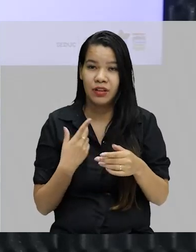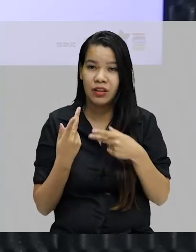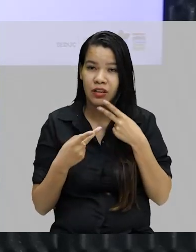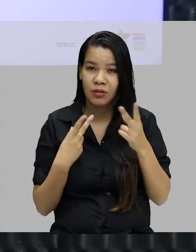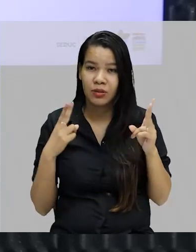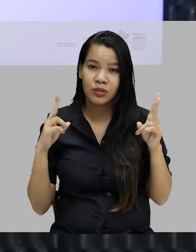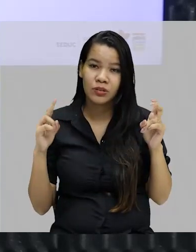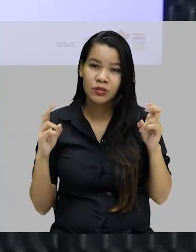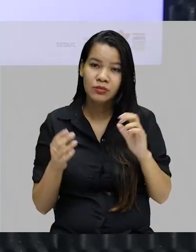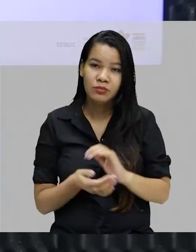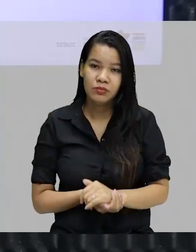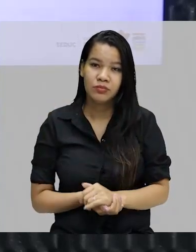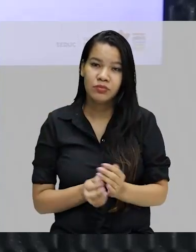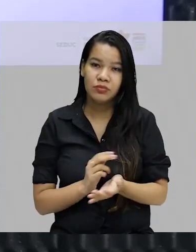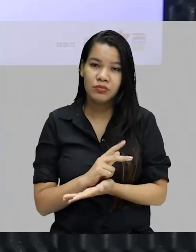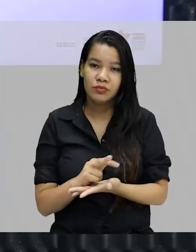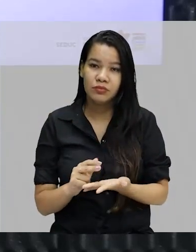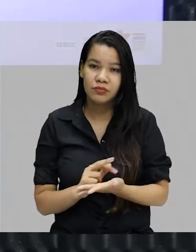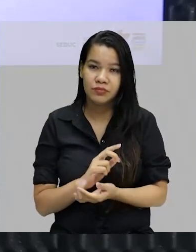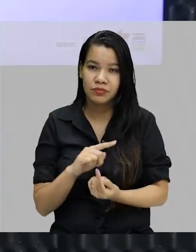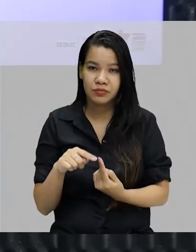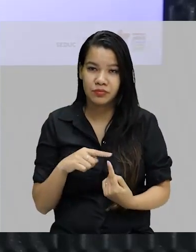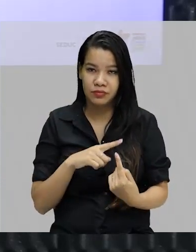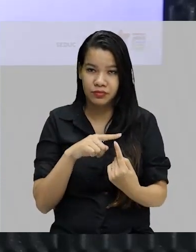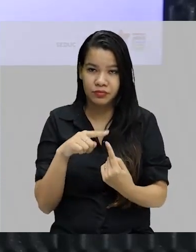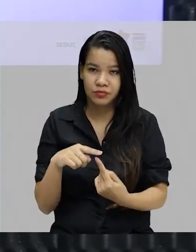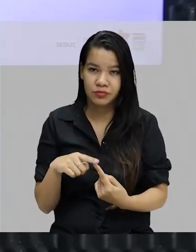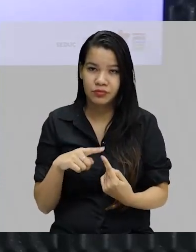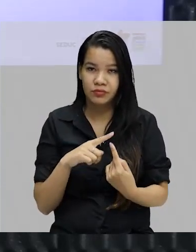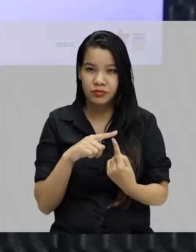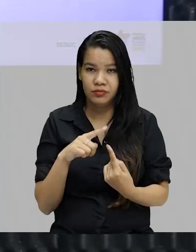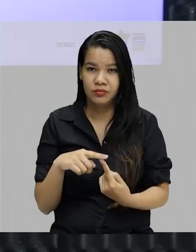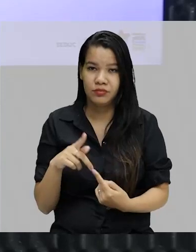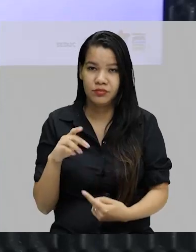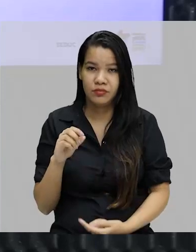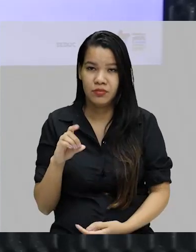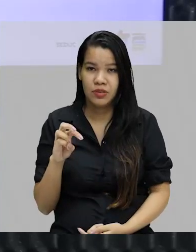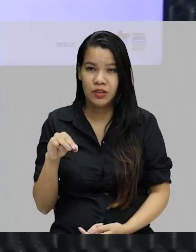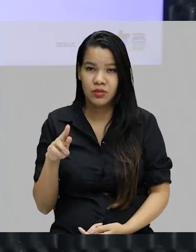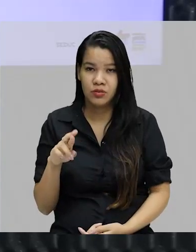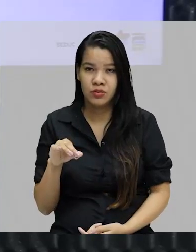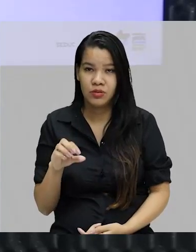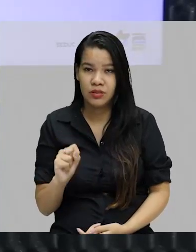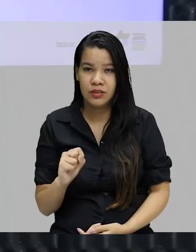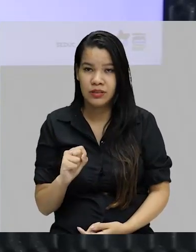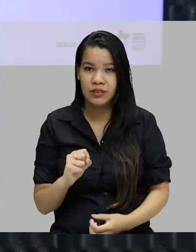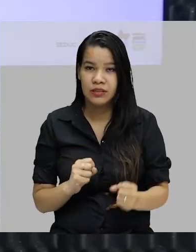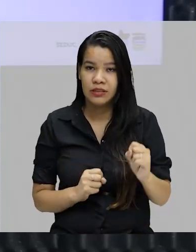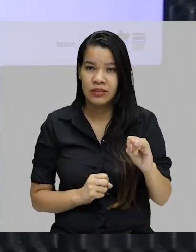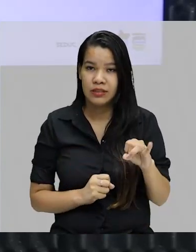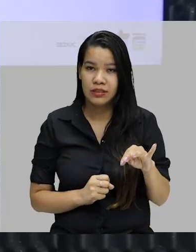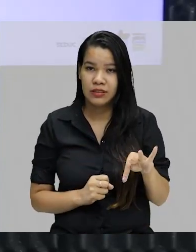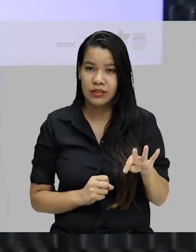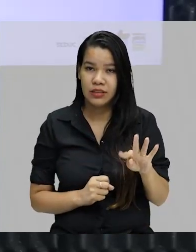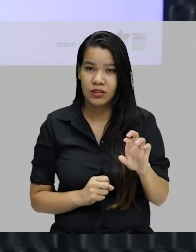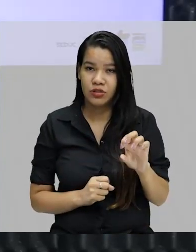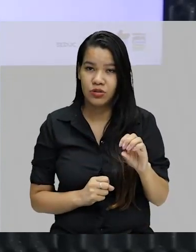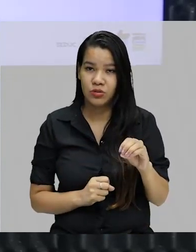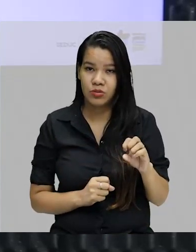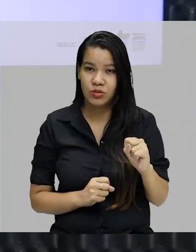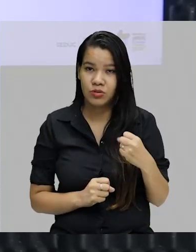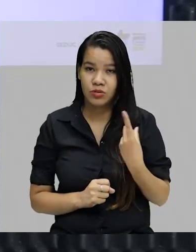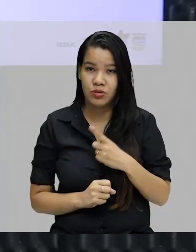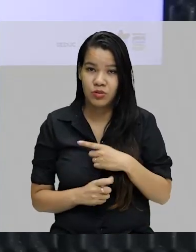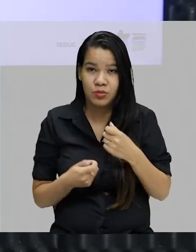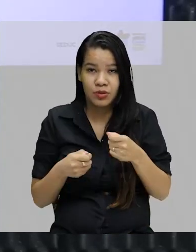polímeros sintéticos, certo? Quando falamos de polímeros sintéticos, a gente vai lembrar logo dos plásticos,